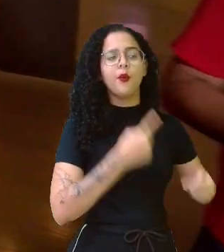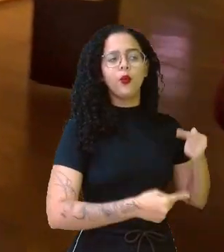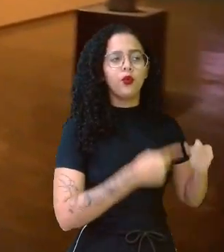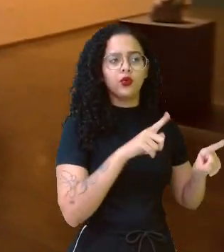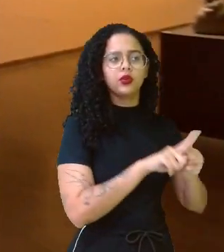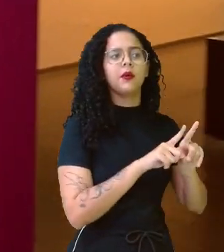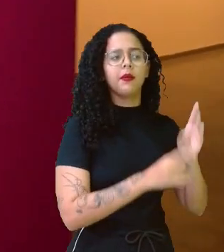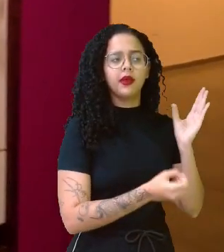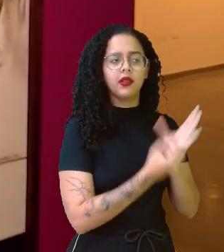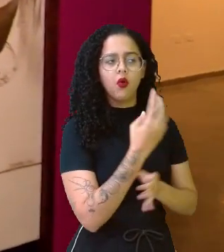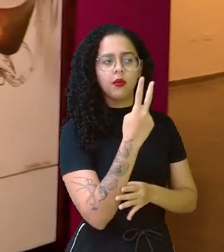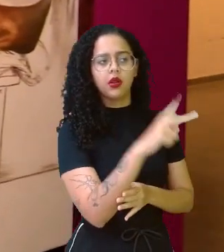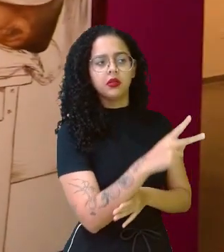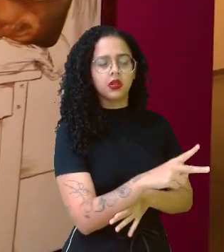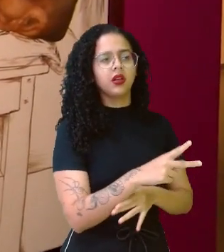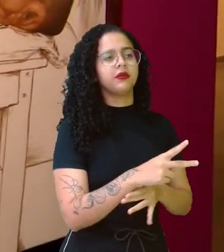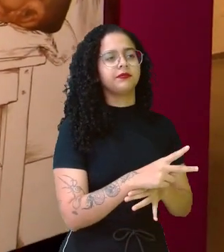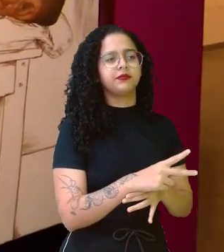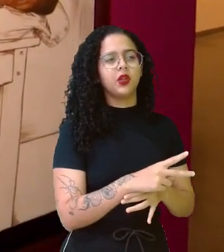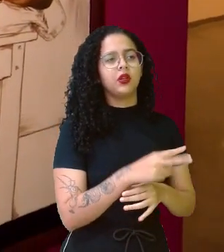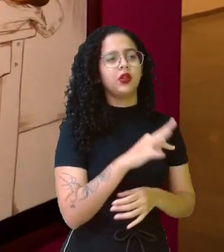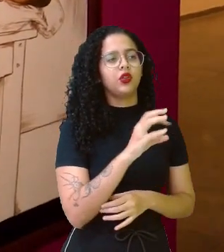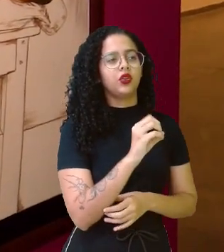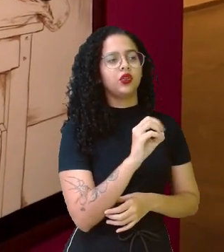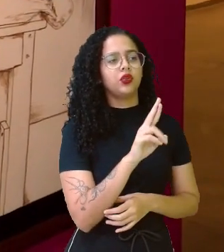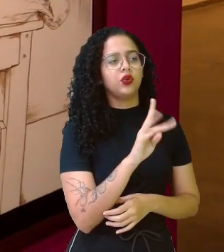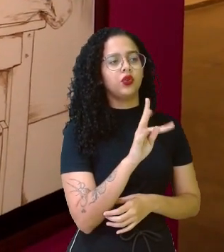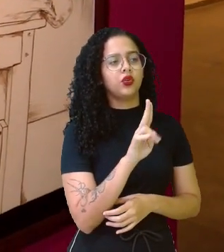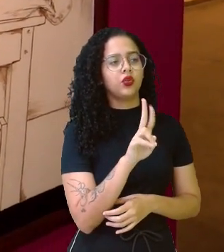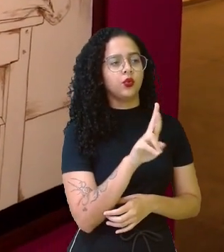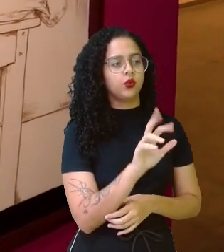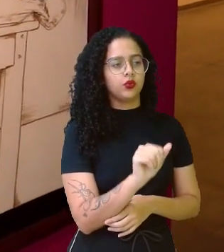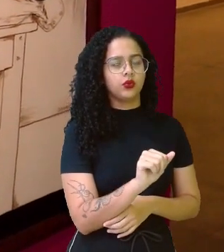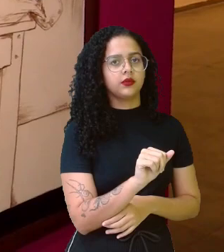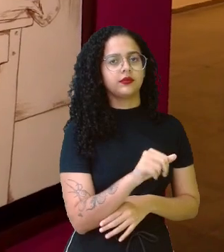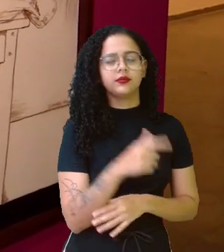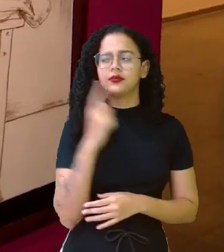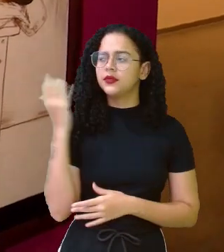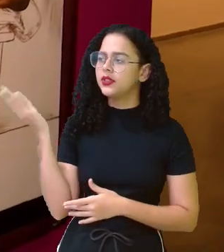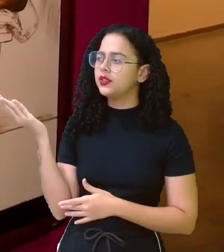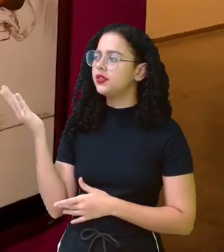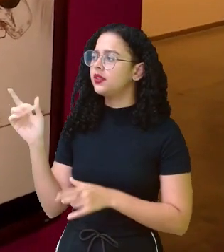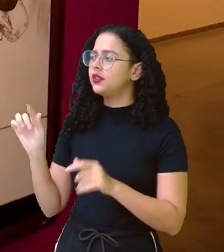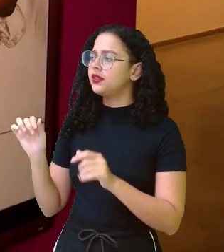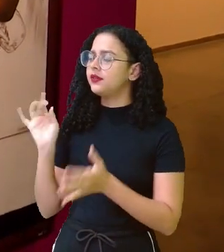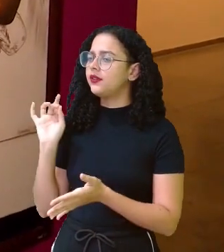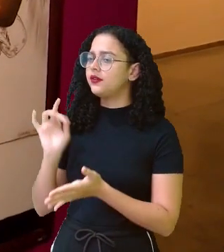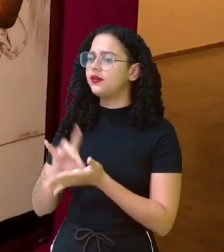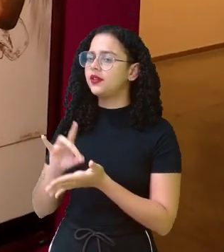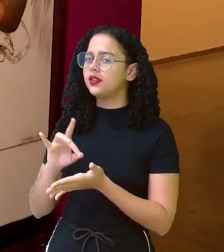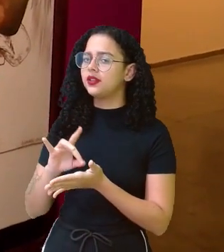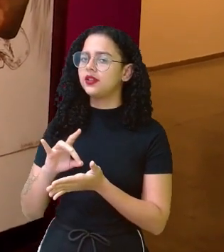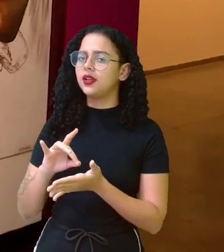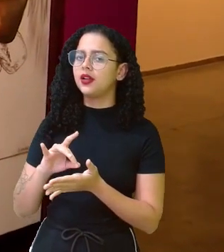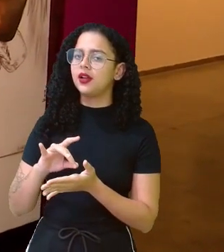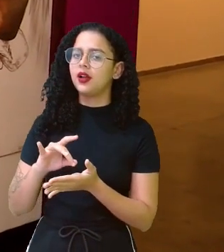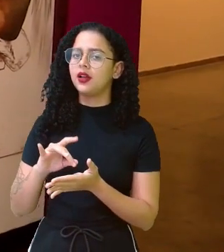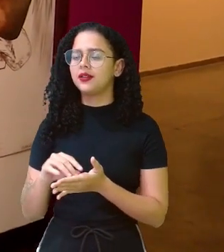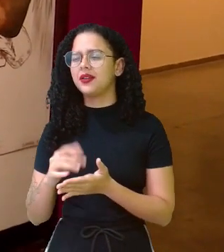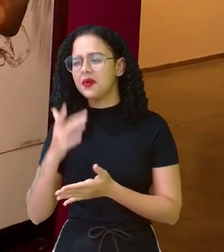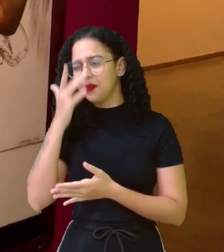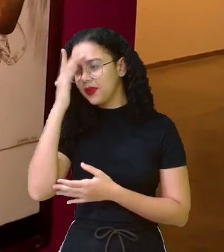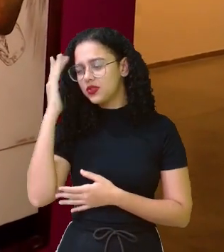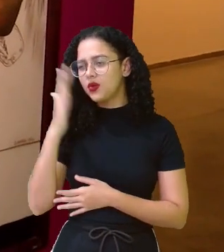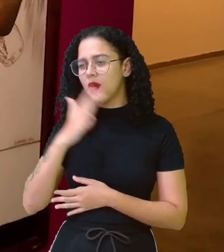aí a tortura, né? Se eu não me engano. Aqui nesse caso é mais precisamente a ideia de uma representação de uma pessoa morta,